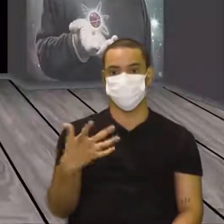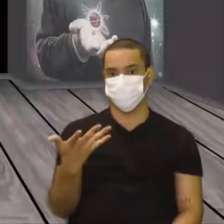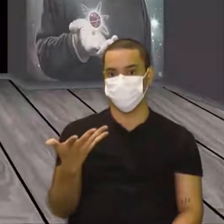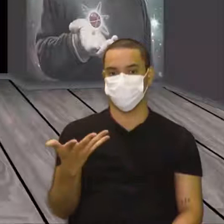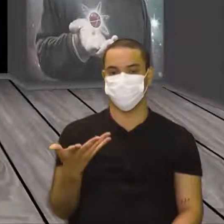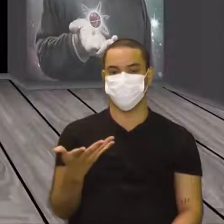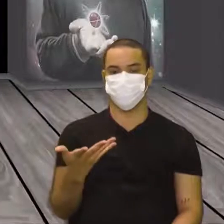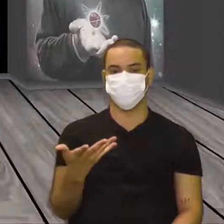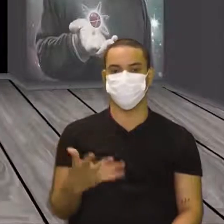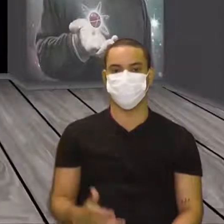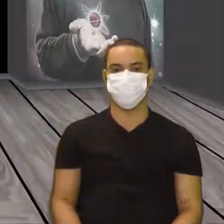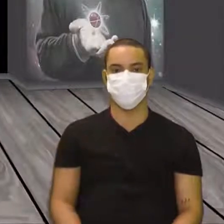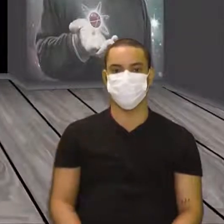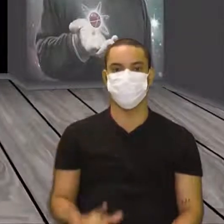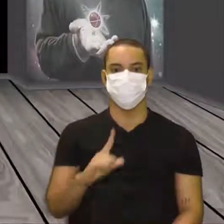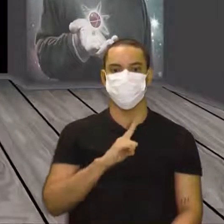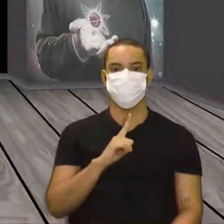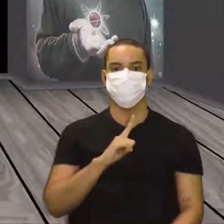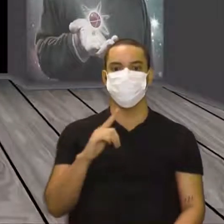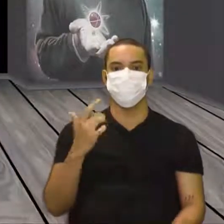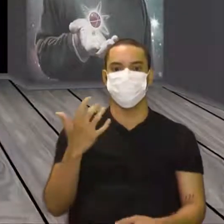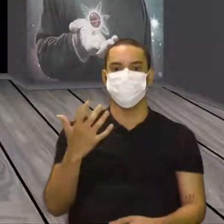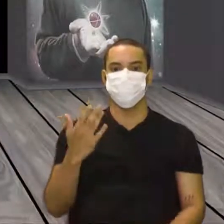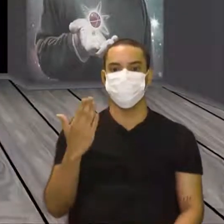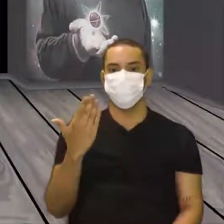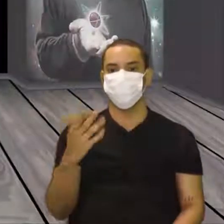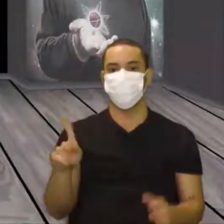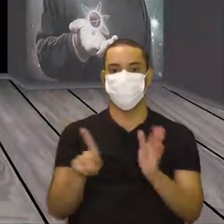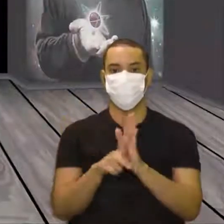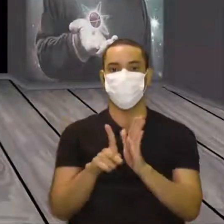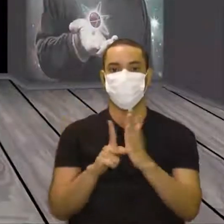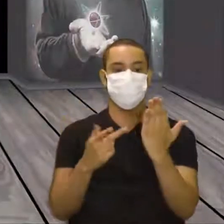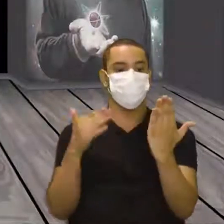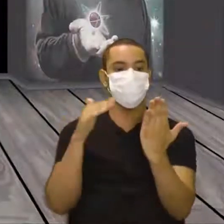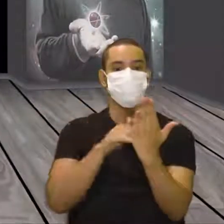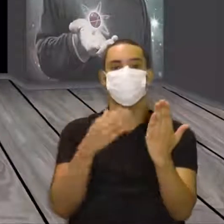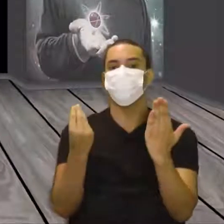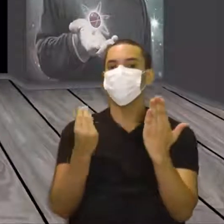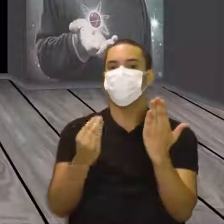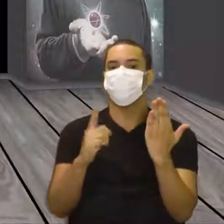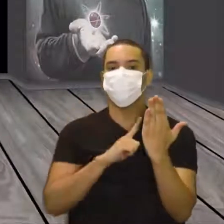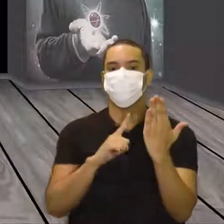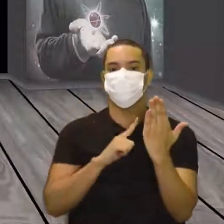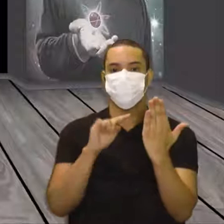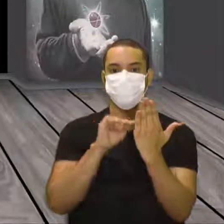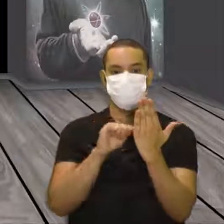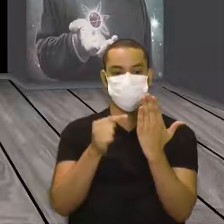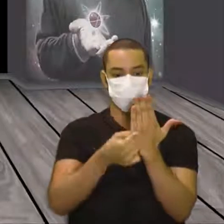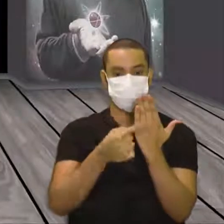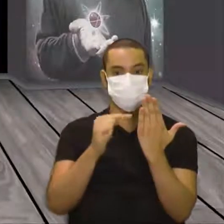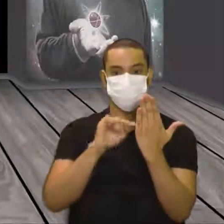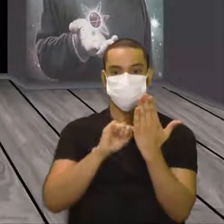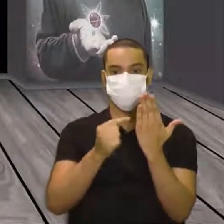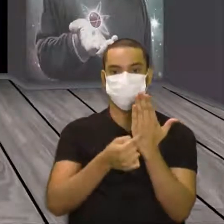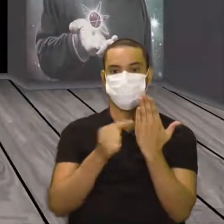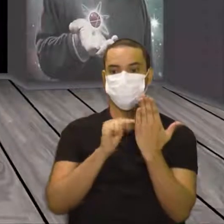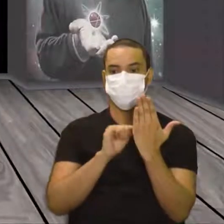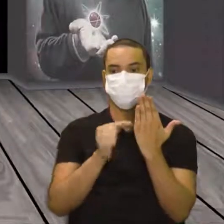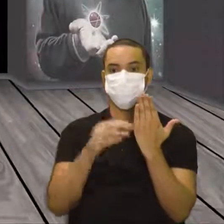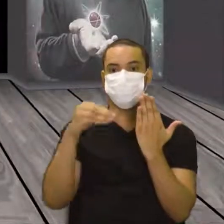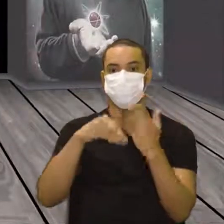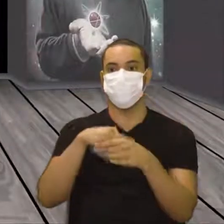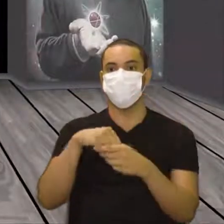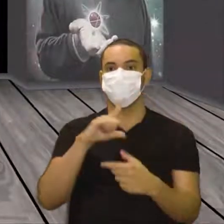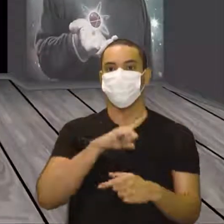dela. Agora, imagine que você tem um sólido aqui, um condutor, e através disso daqui, ó, eu tenho variação de fluxo, ok? Então,